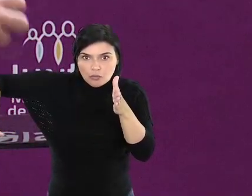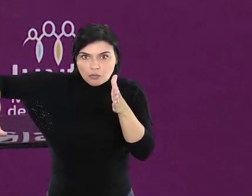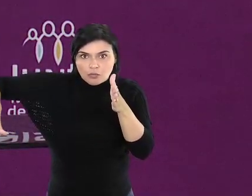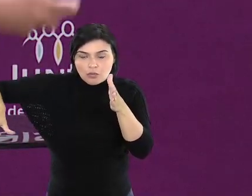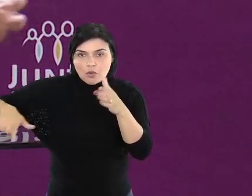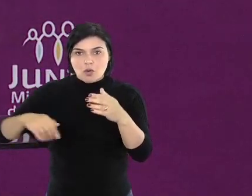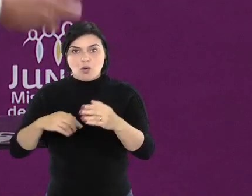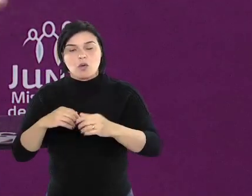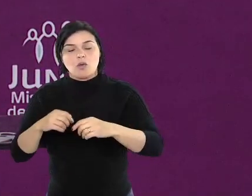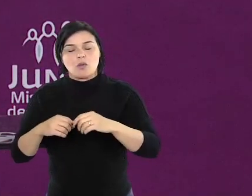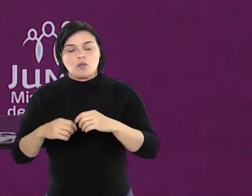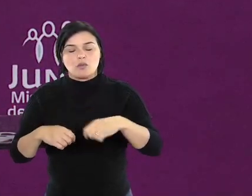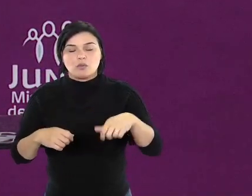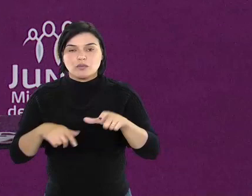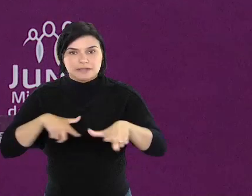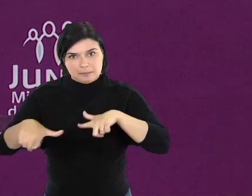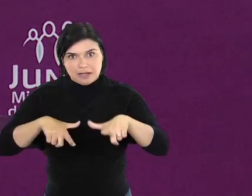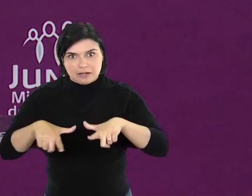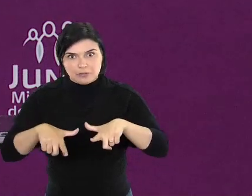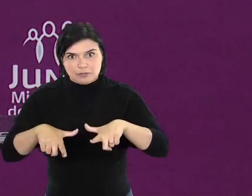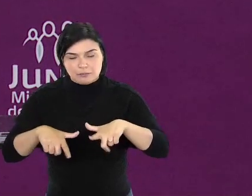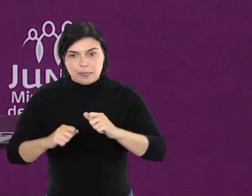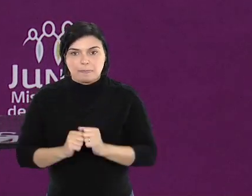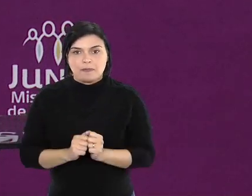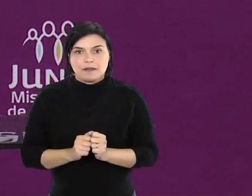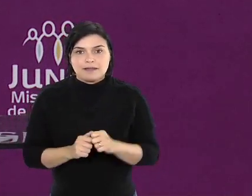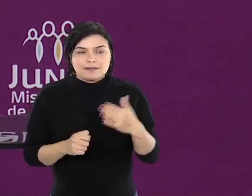plantar e regar é a mesma coisa